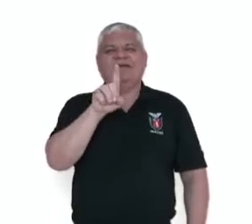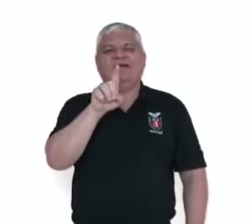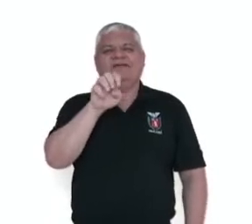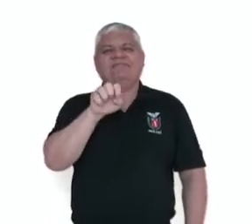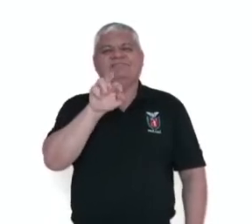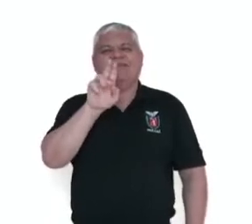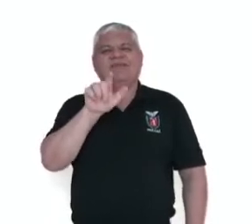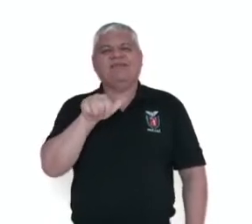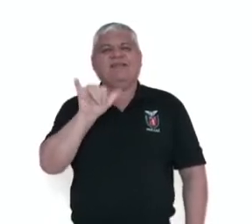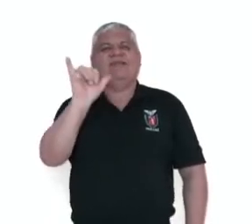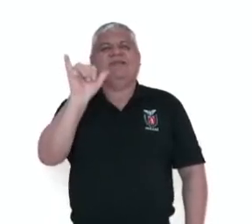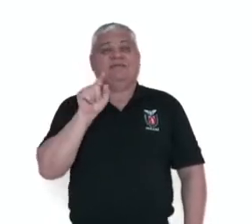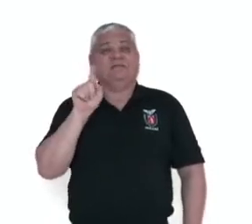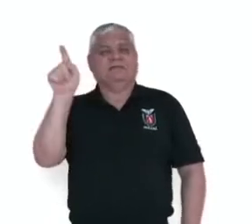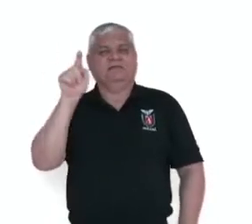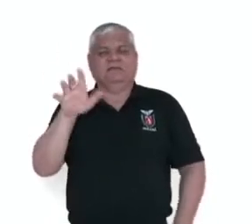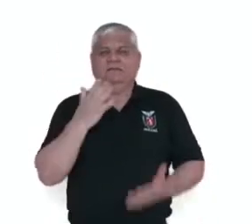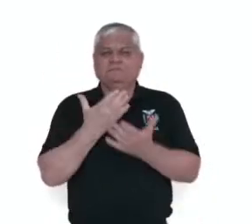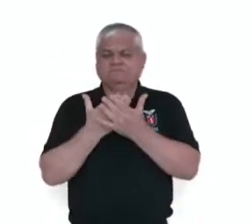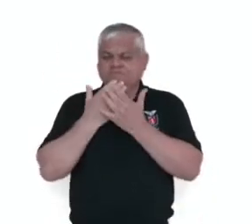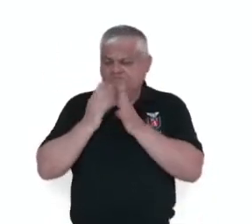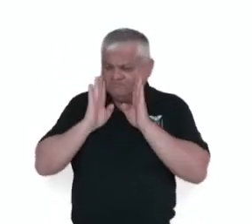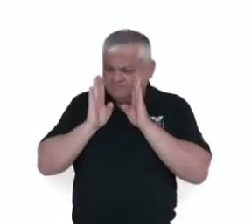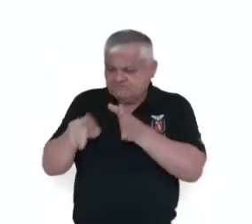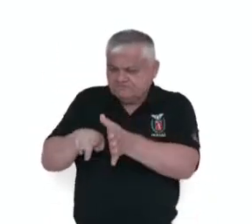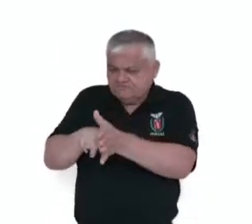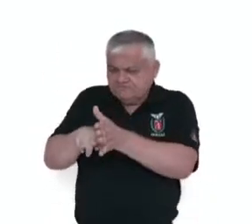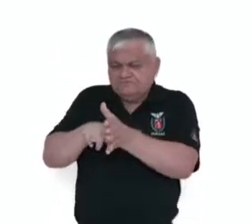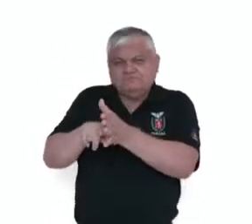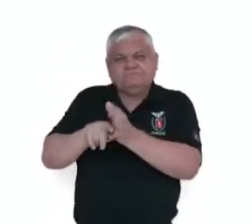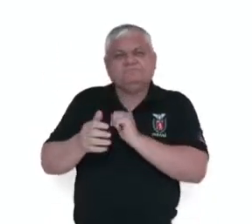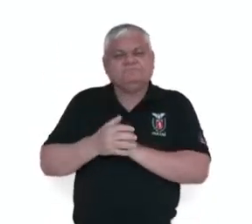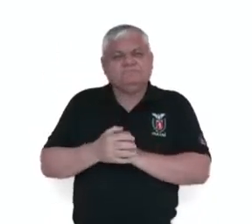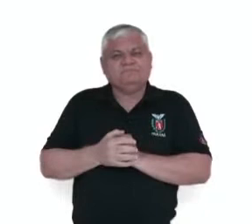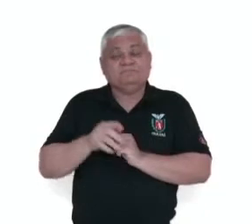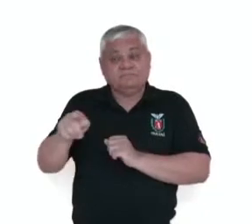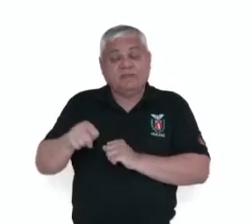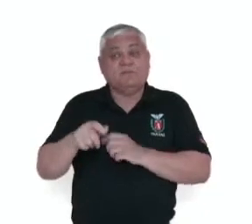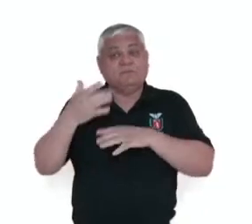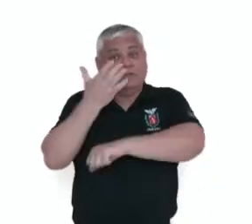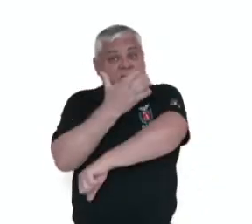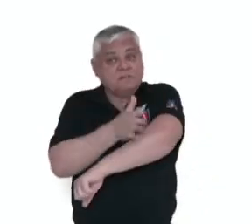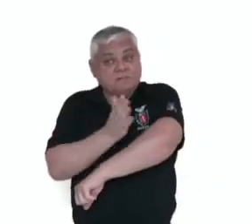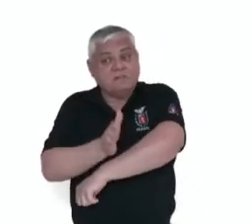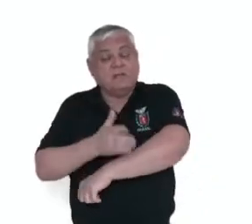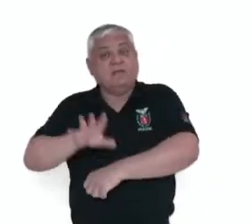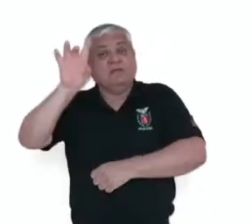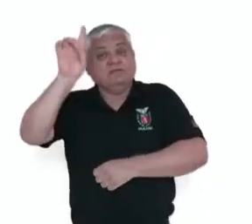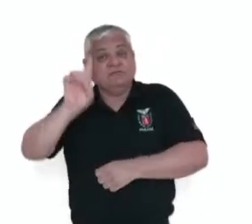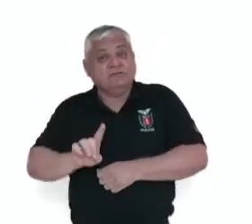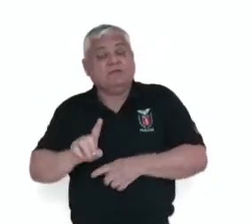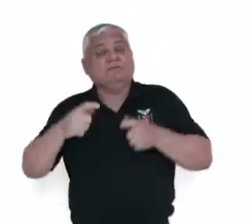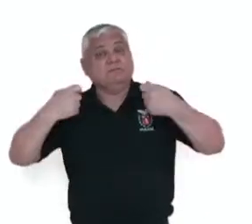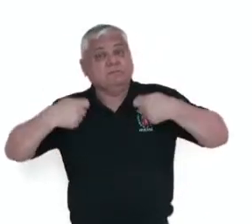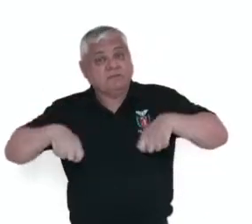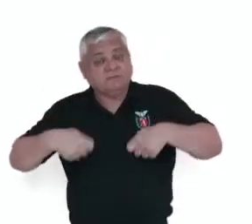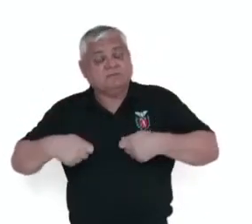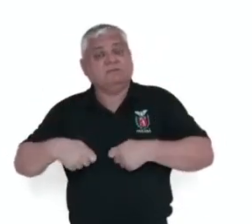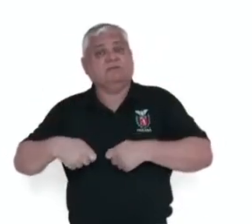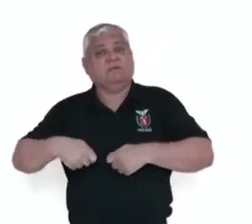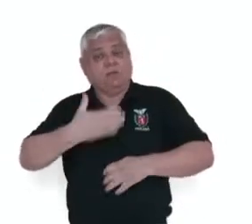é a premissa? A premissa, para que possa se fazer o exercício dos direitos, é preciso que haja um meio do